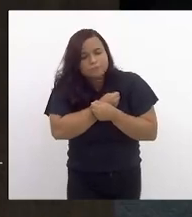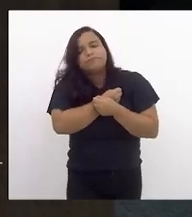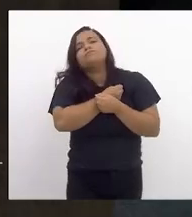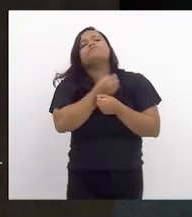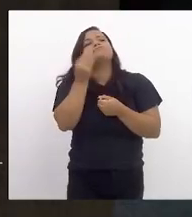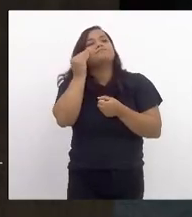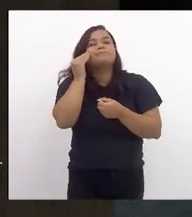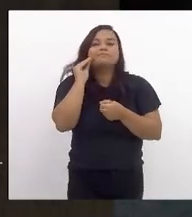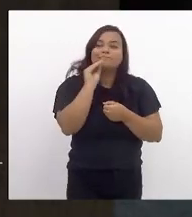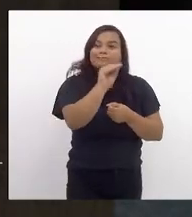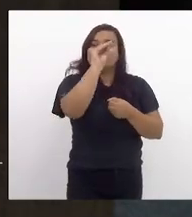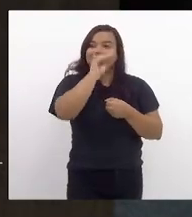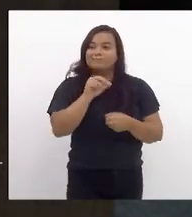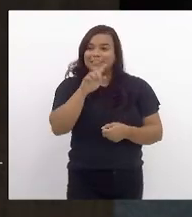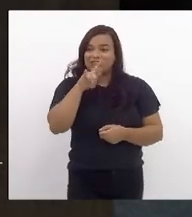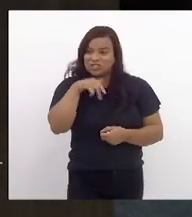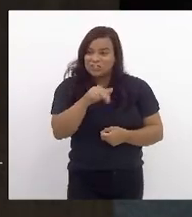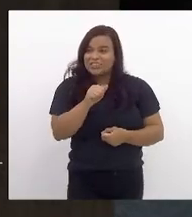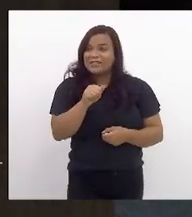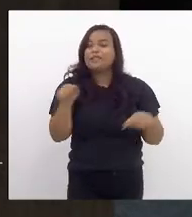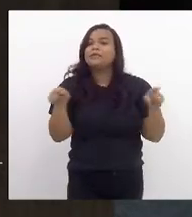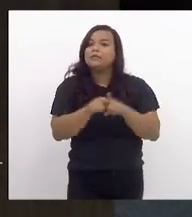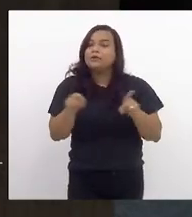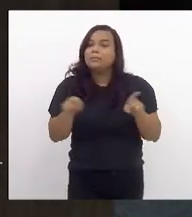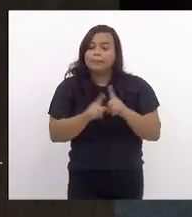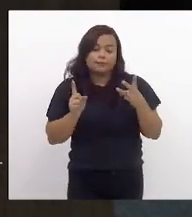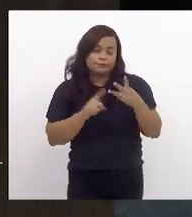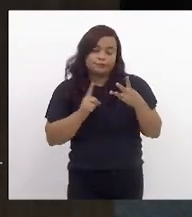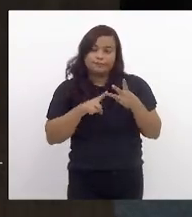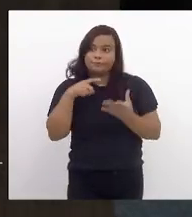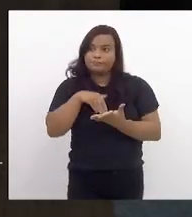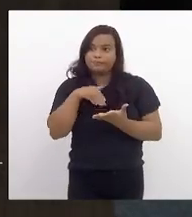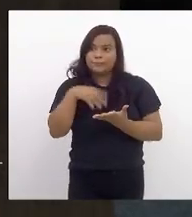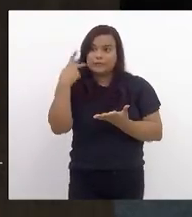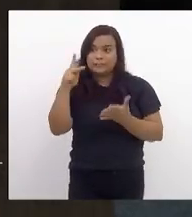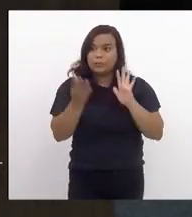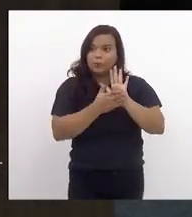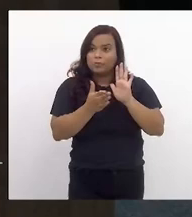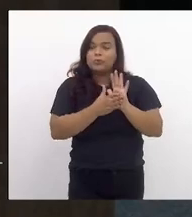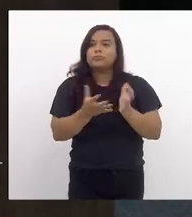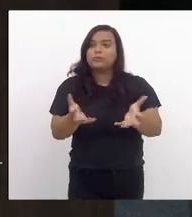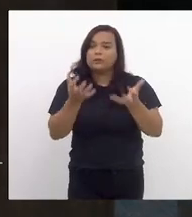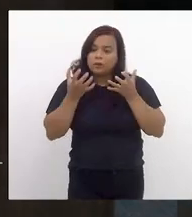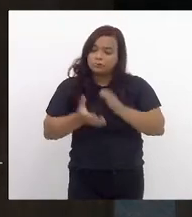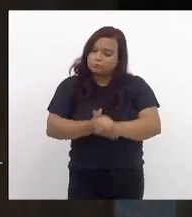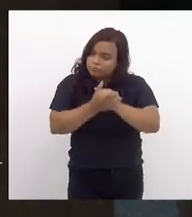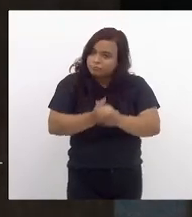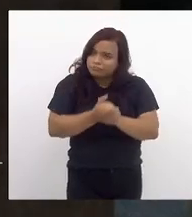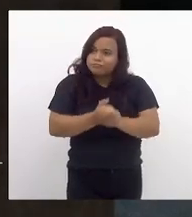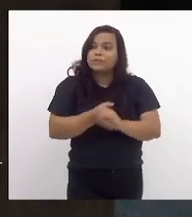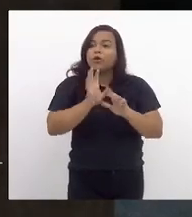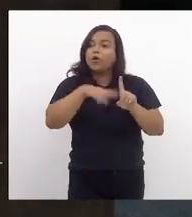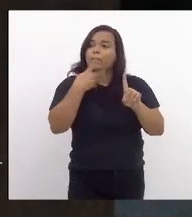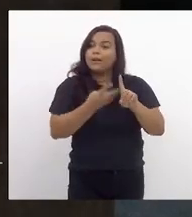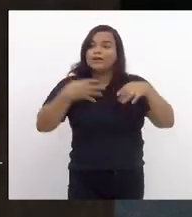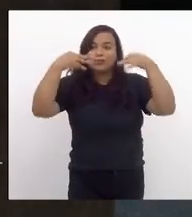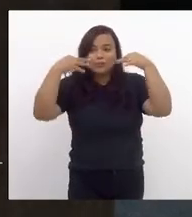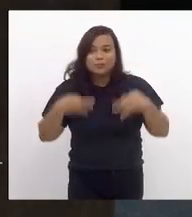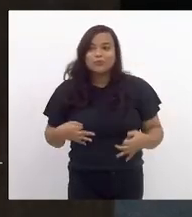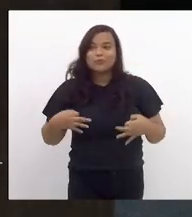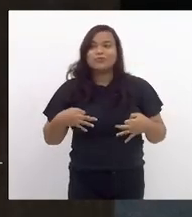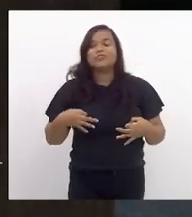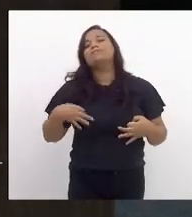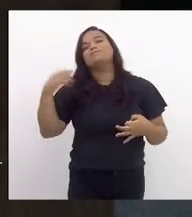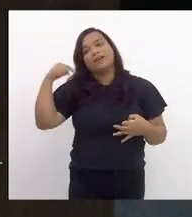Mônica Francisco. E, por último, a sua proposta. Quero cumprimentar Vossa Excelência, uma homenagem muito justa que o Parlamento Fluminense